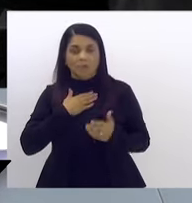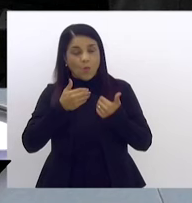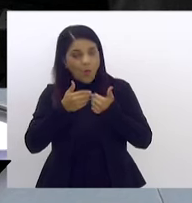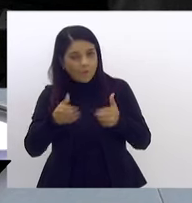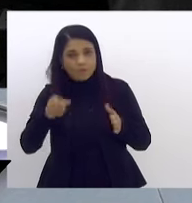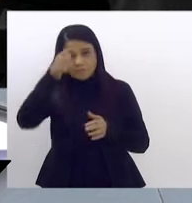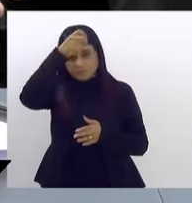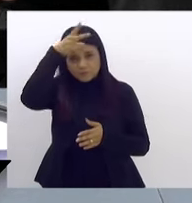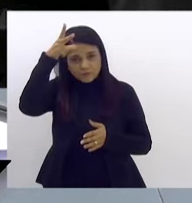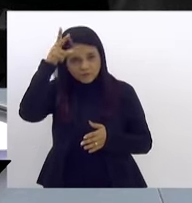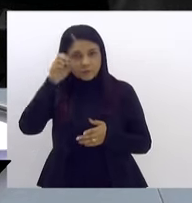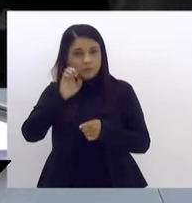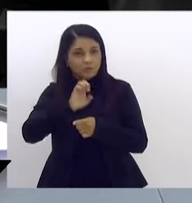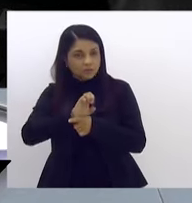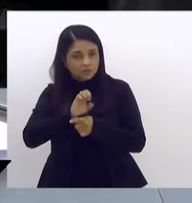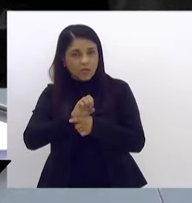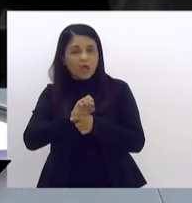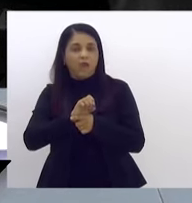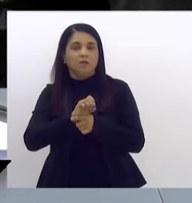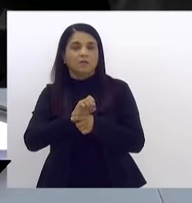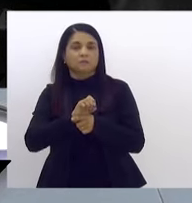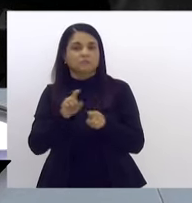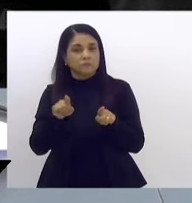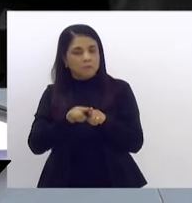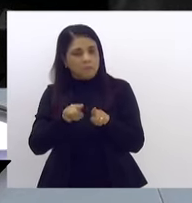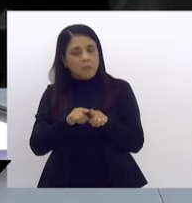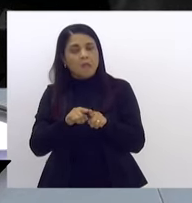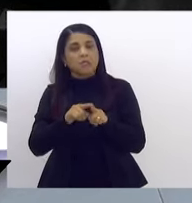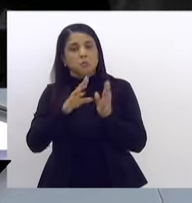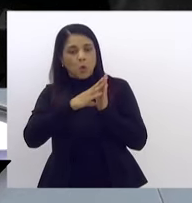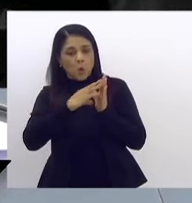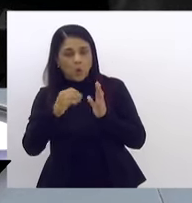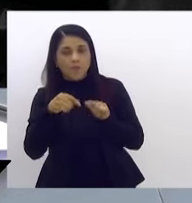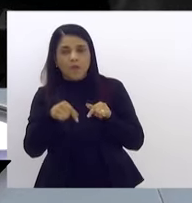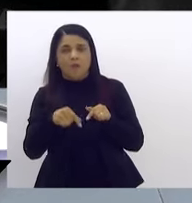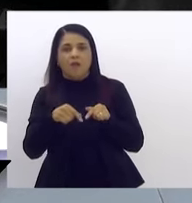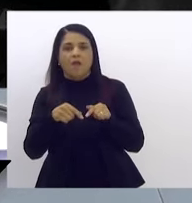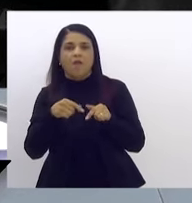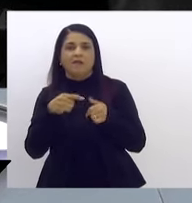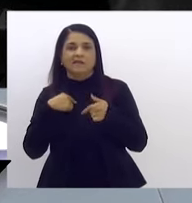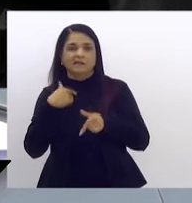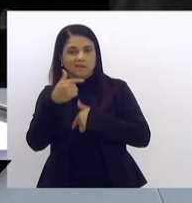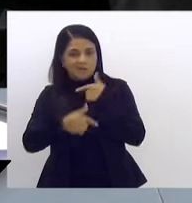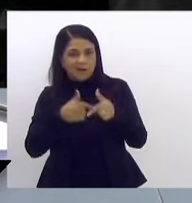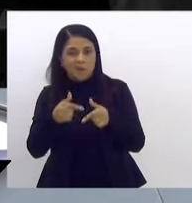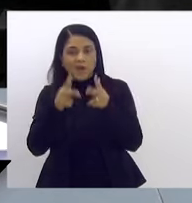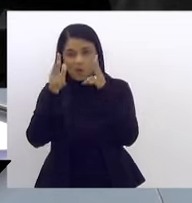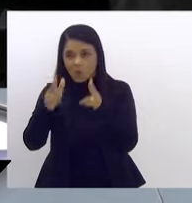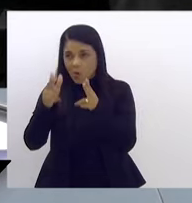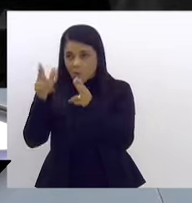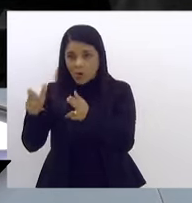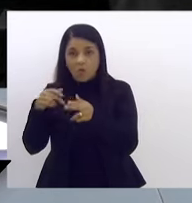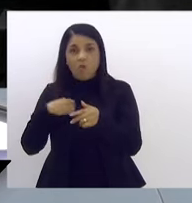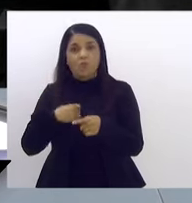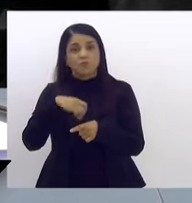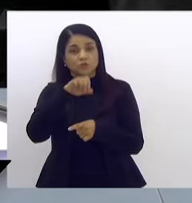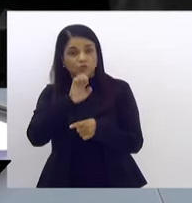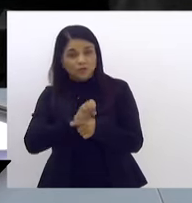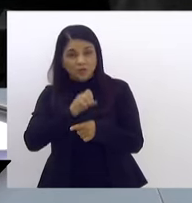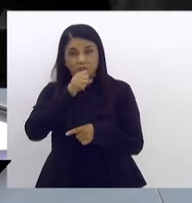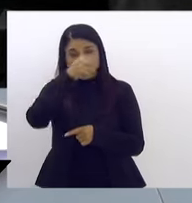estados poder terceirizar parte desse serviço porque não tem o estado e município o número